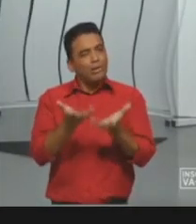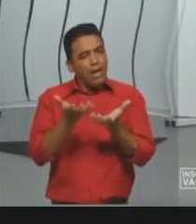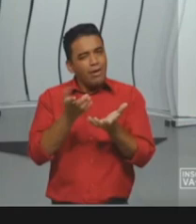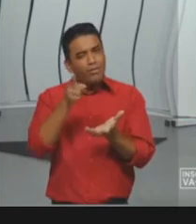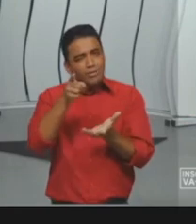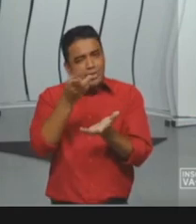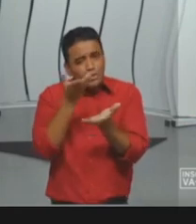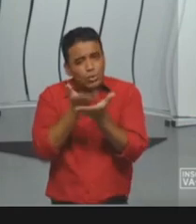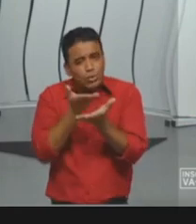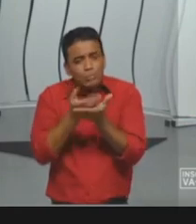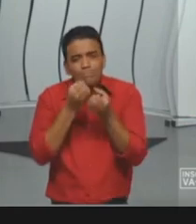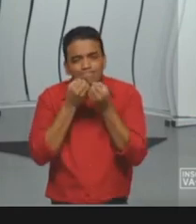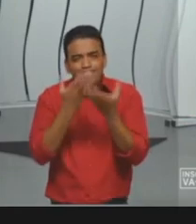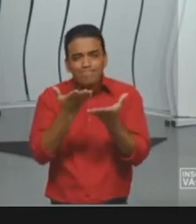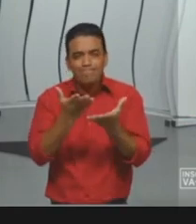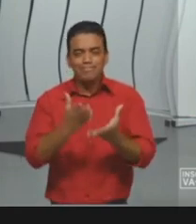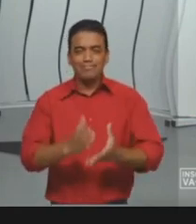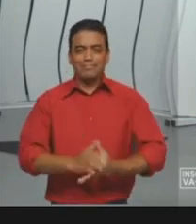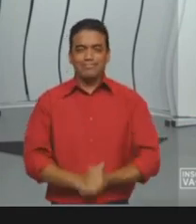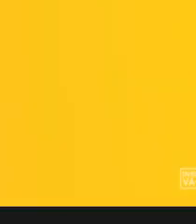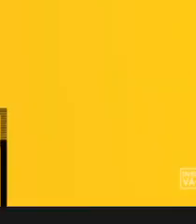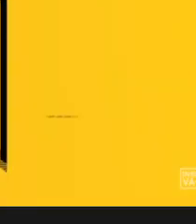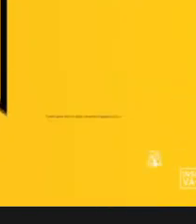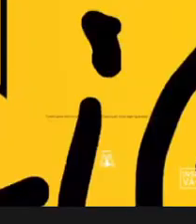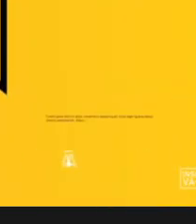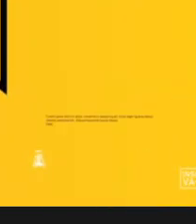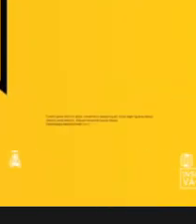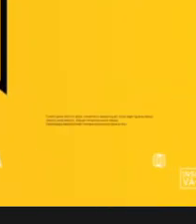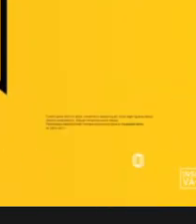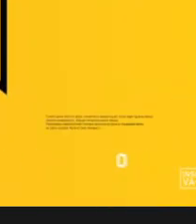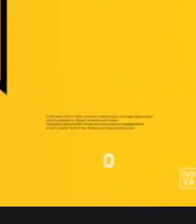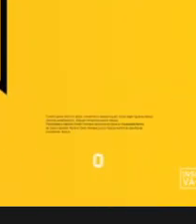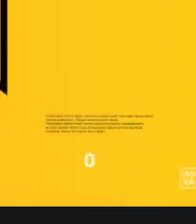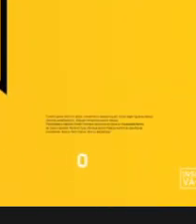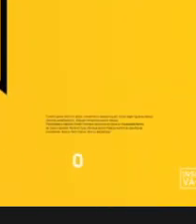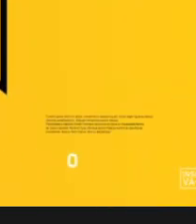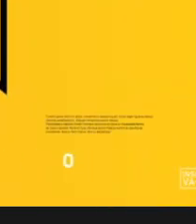mais é isso, eu desejo a você bons estudos.